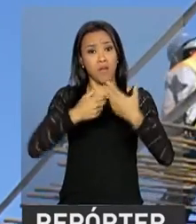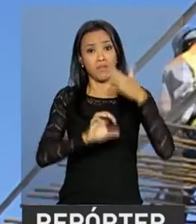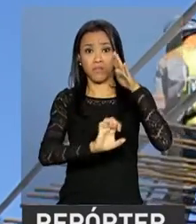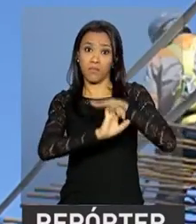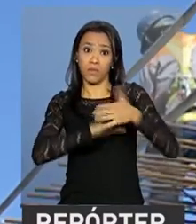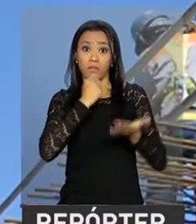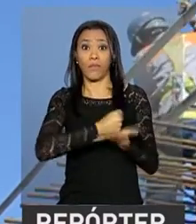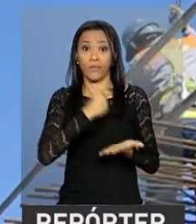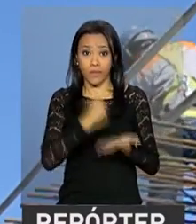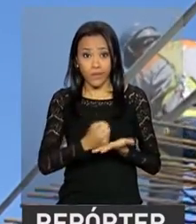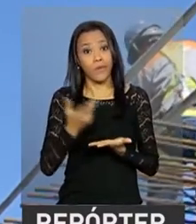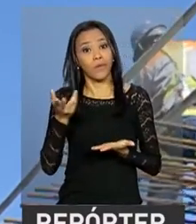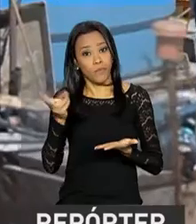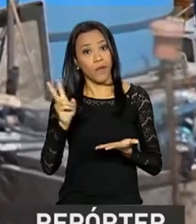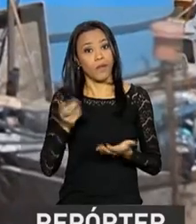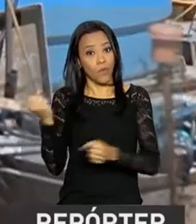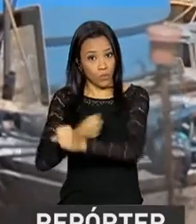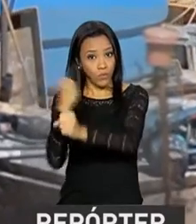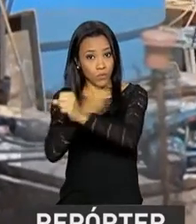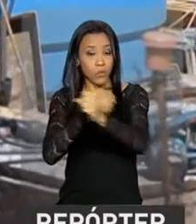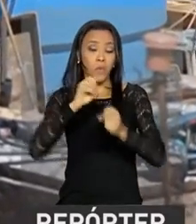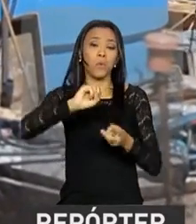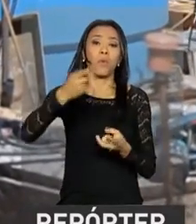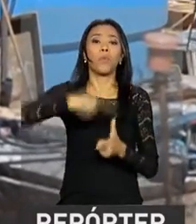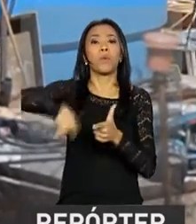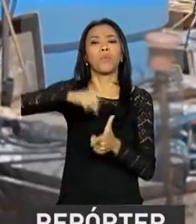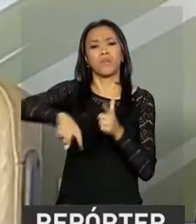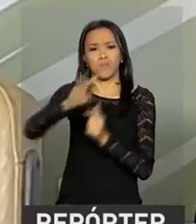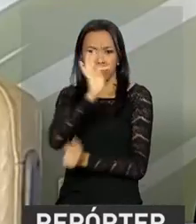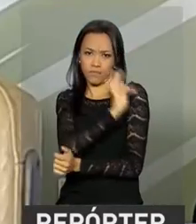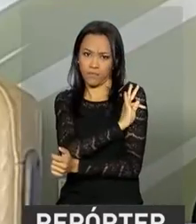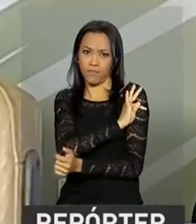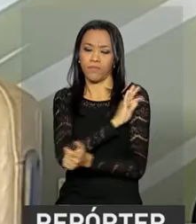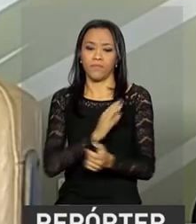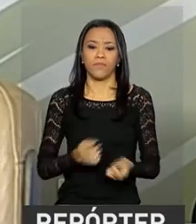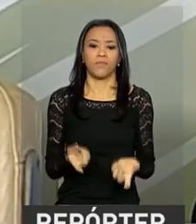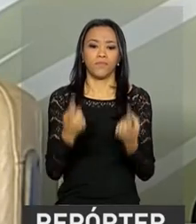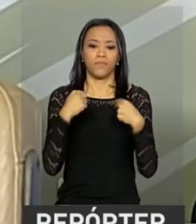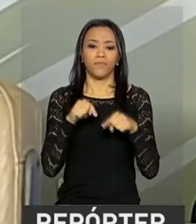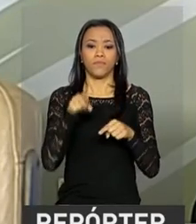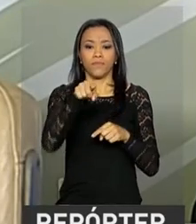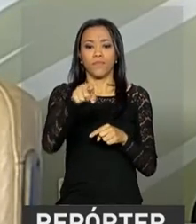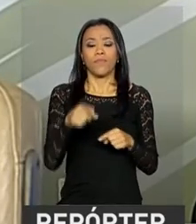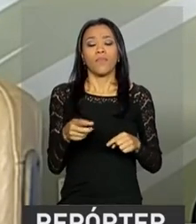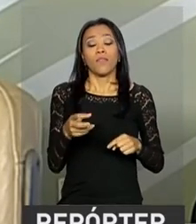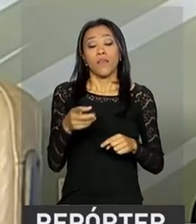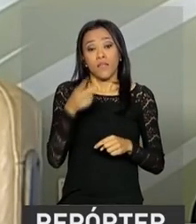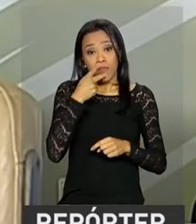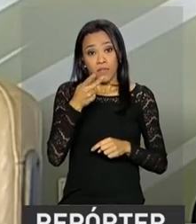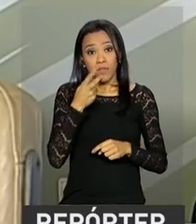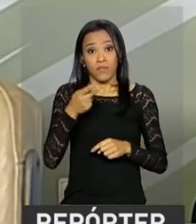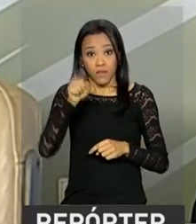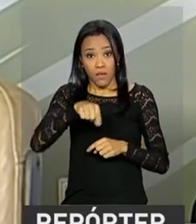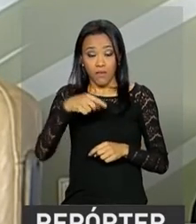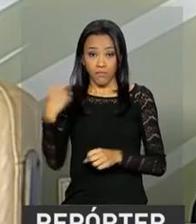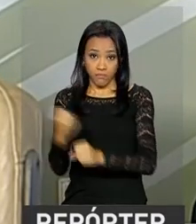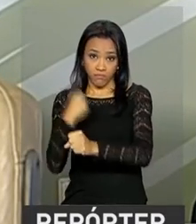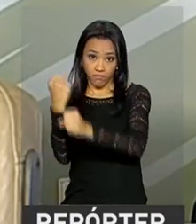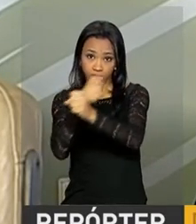contratada para fazer o serviço ou por problemas técnicos são obras digamos que tem um apelo muito